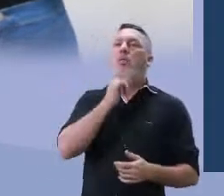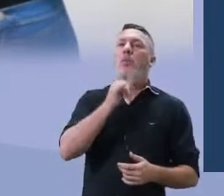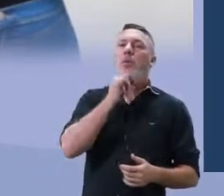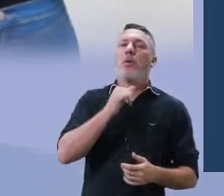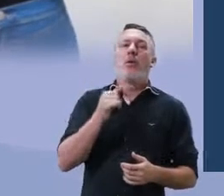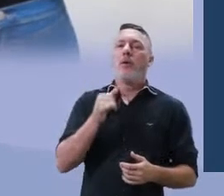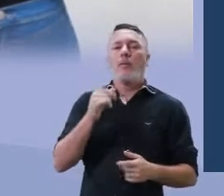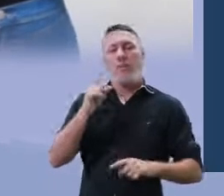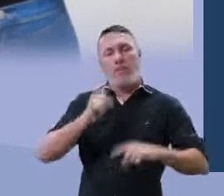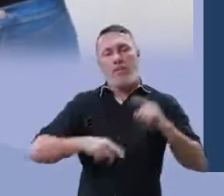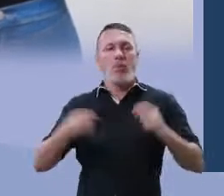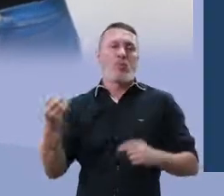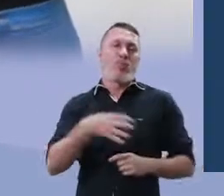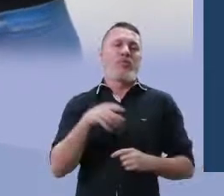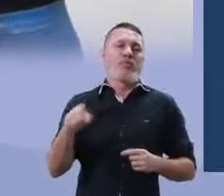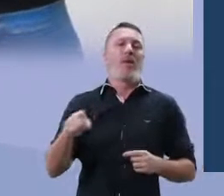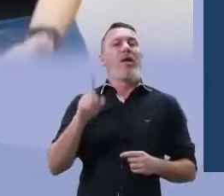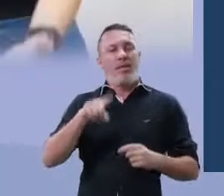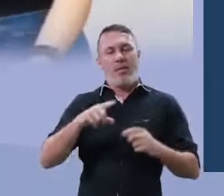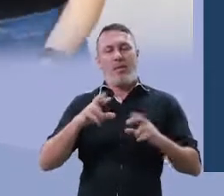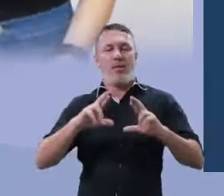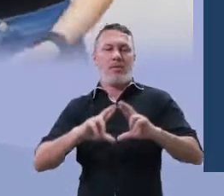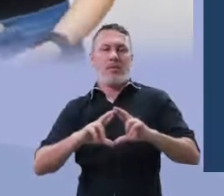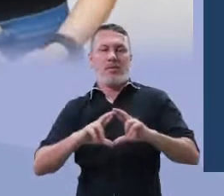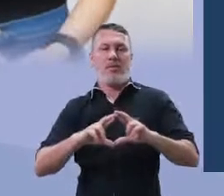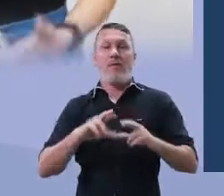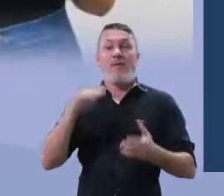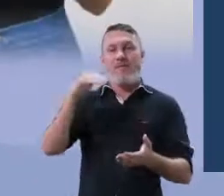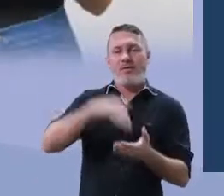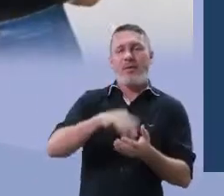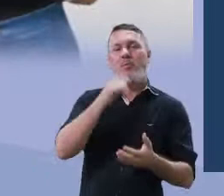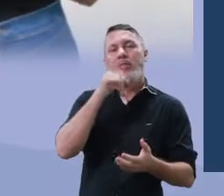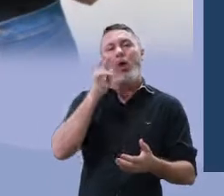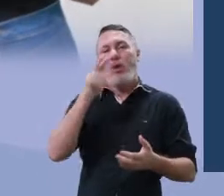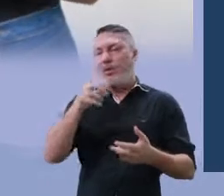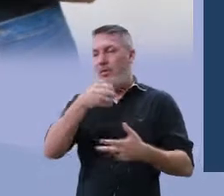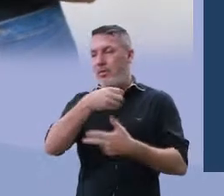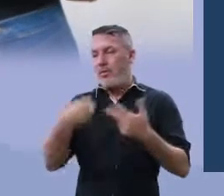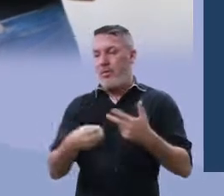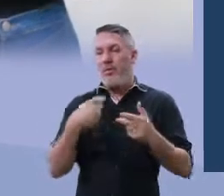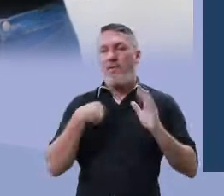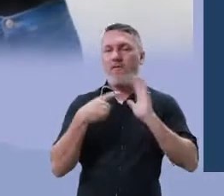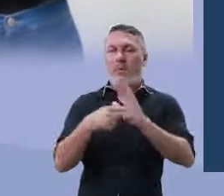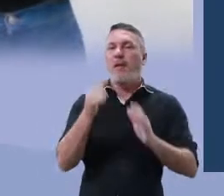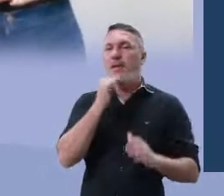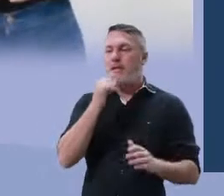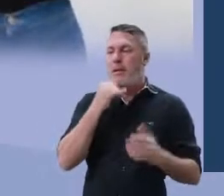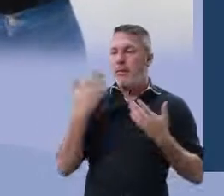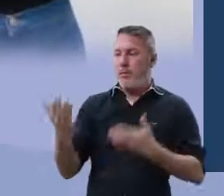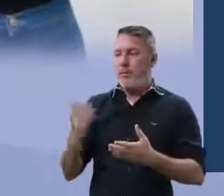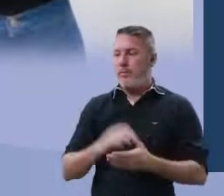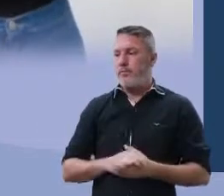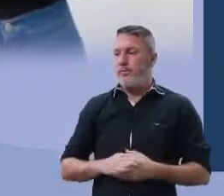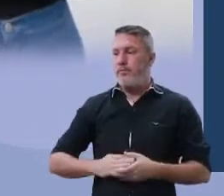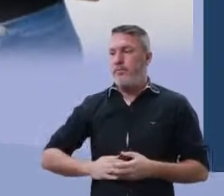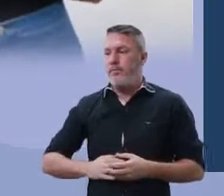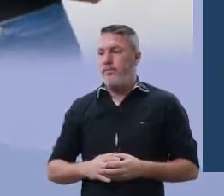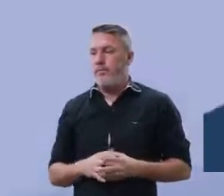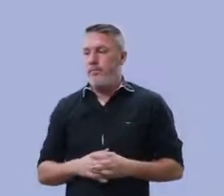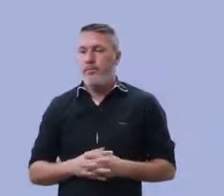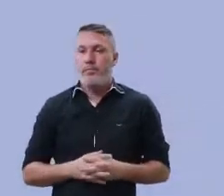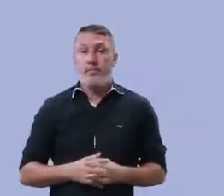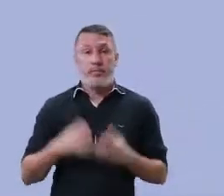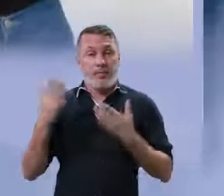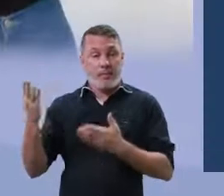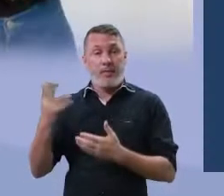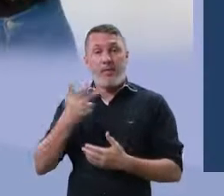ela se tornou inútil, para produzir um novo produto. E lá nos exercícios, quando a gente vê questões de Enem, vou mostrar para vocês exemplos